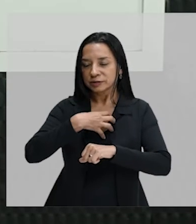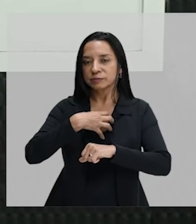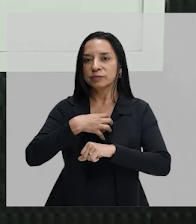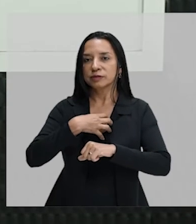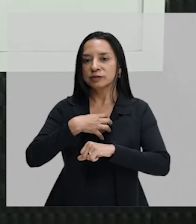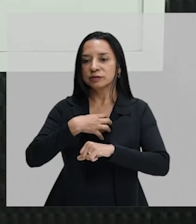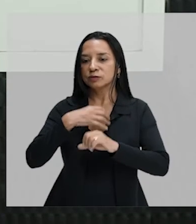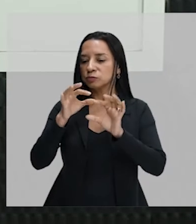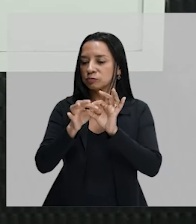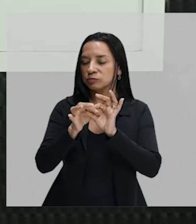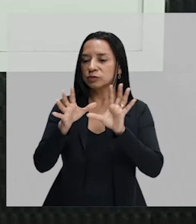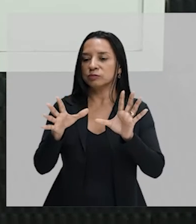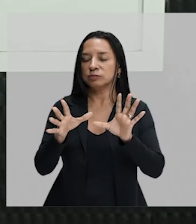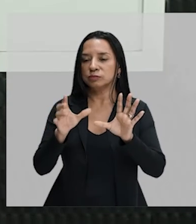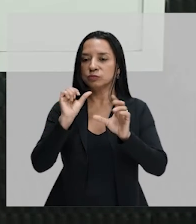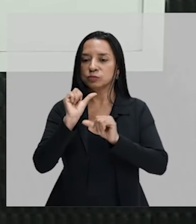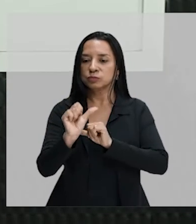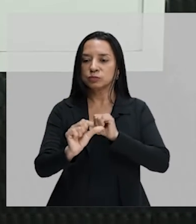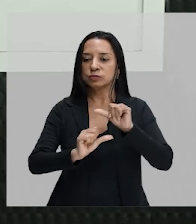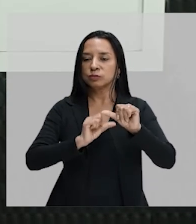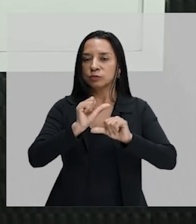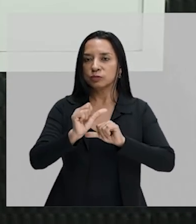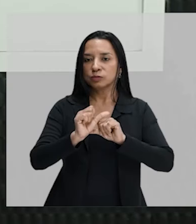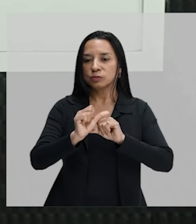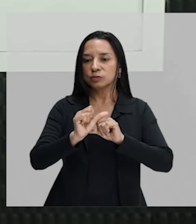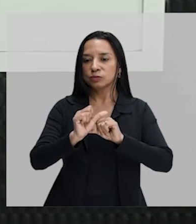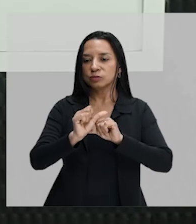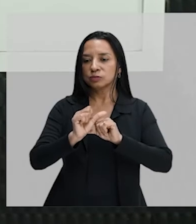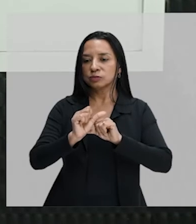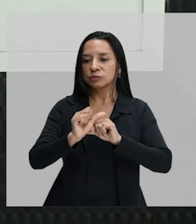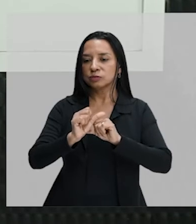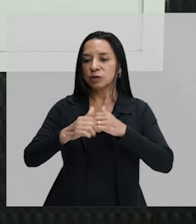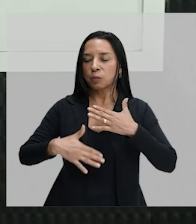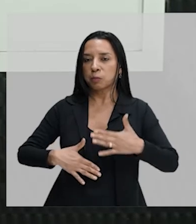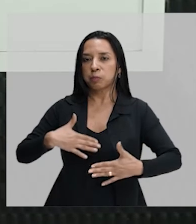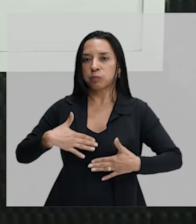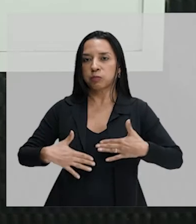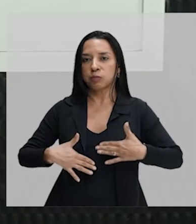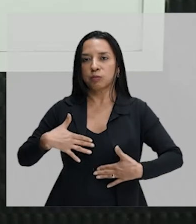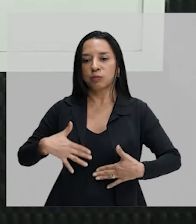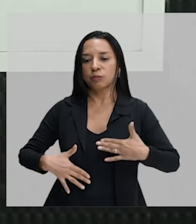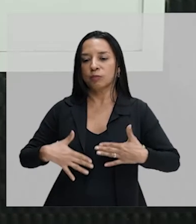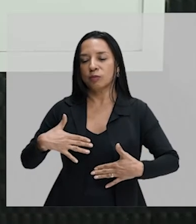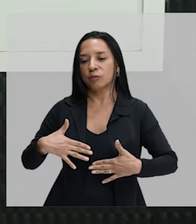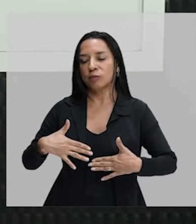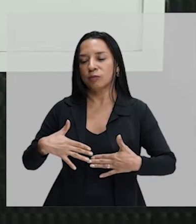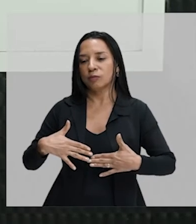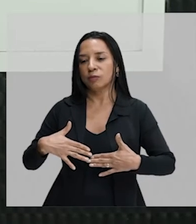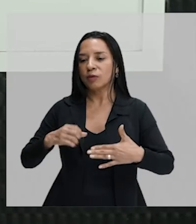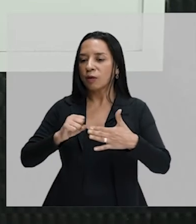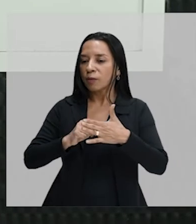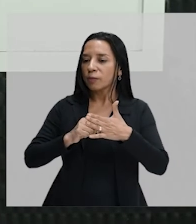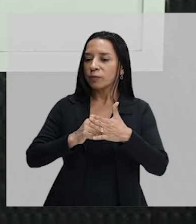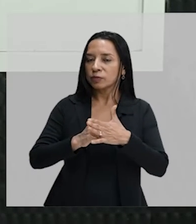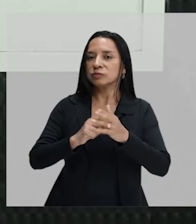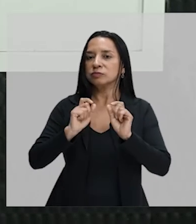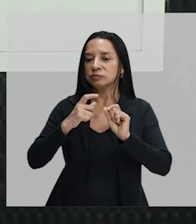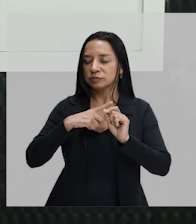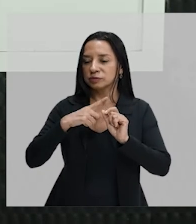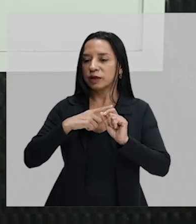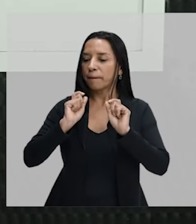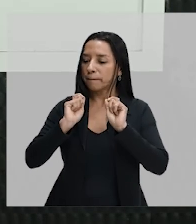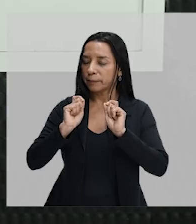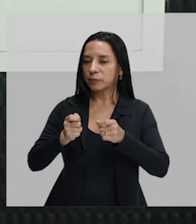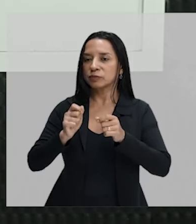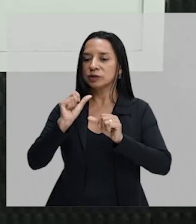permite isso, você muda o seu humor, por exemplo. O impacto que ela tem é tão grande que ela tem poder de mudar o humor que